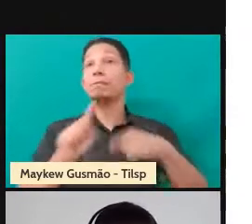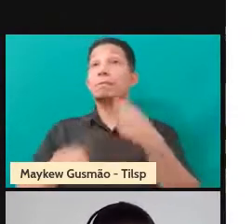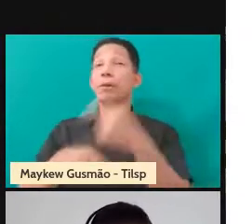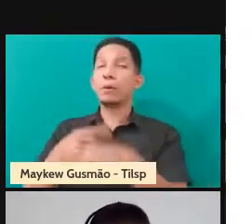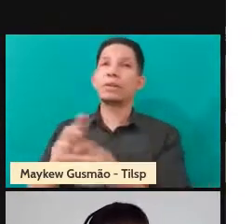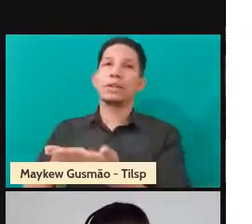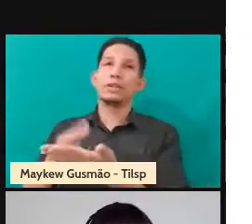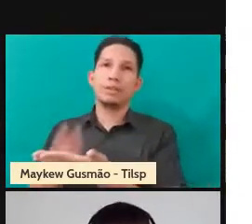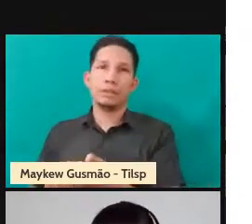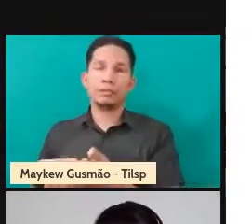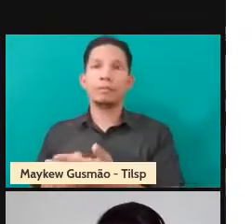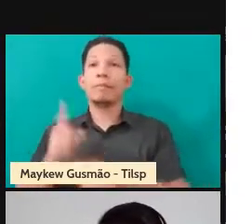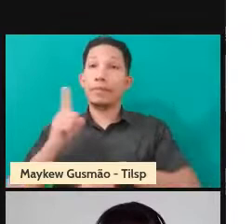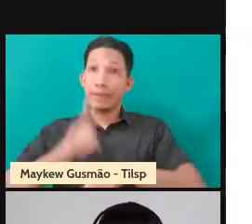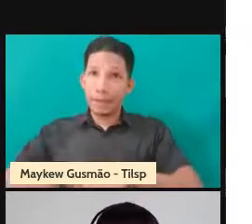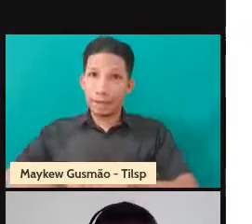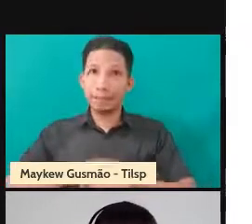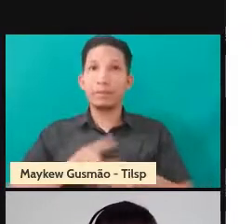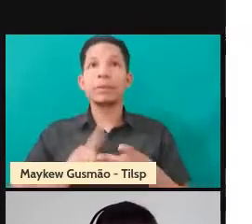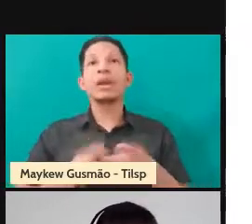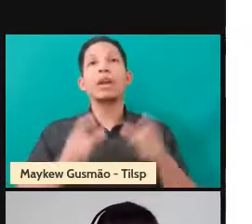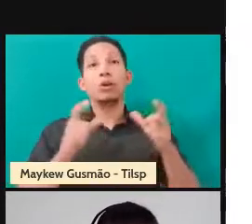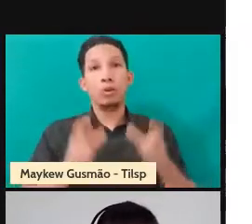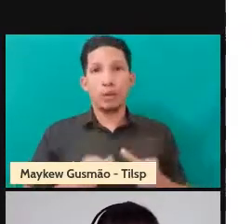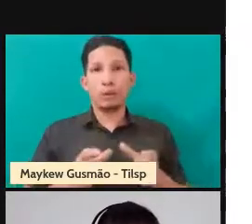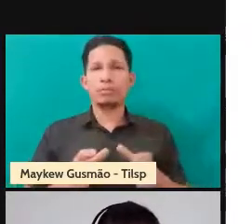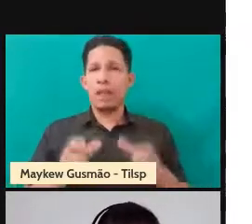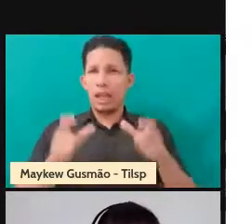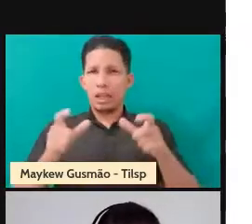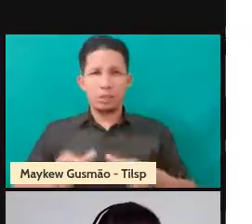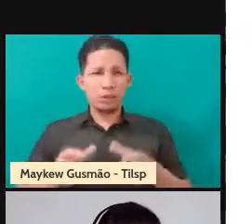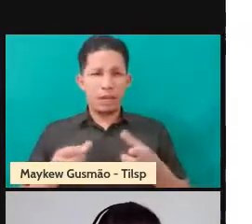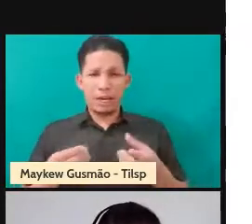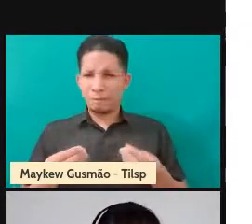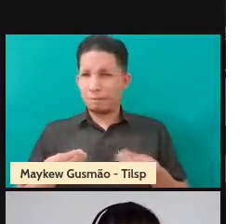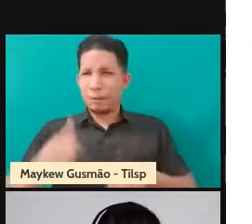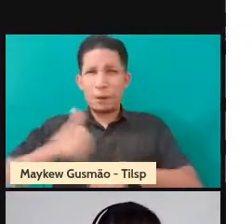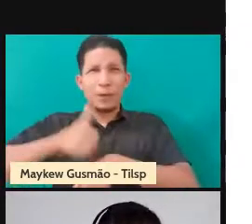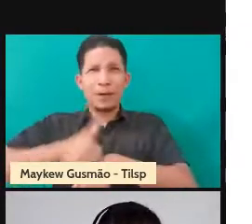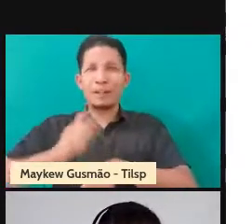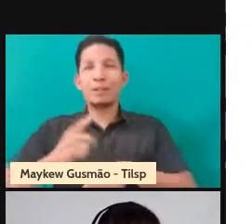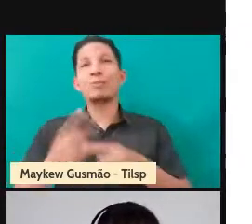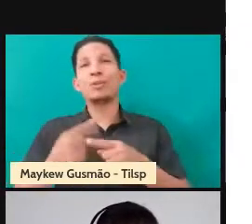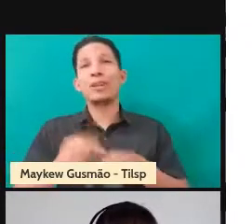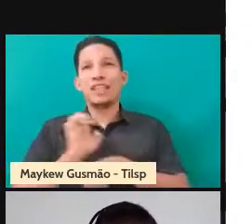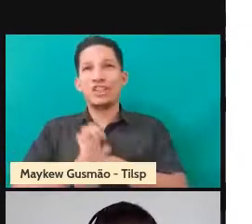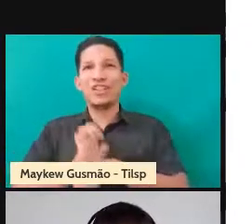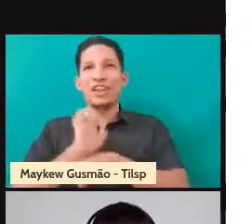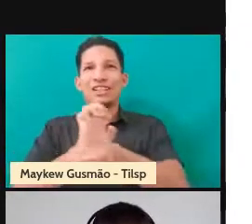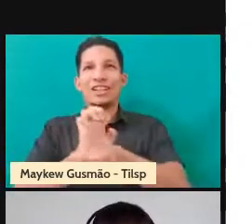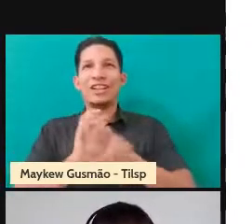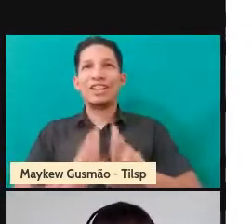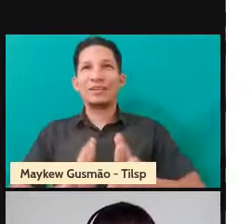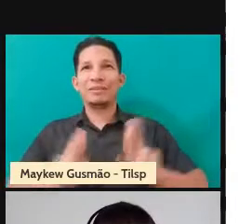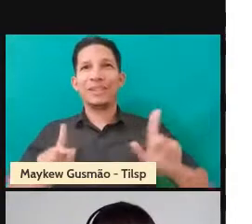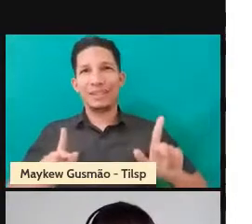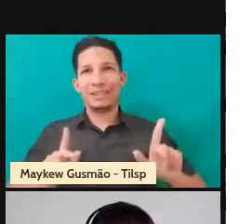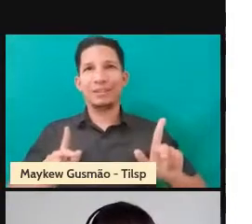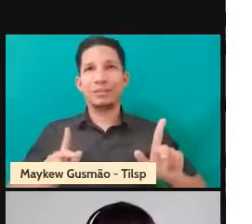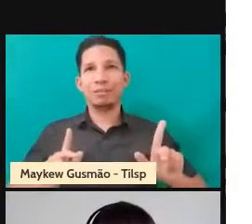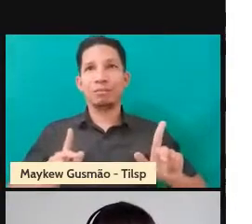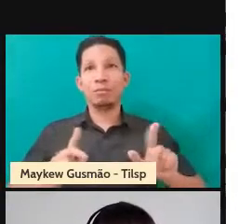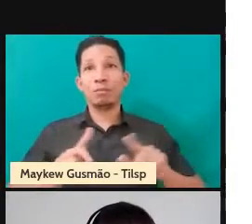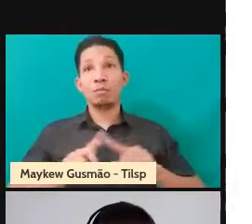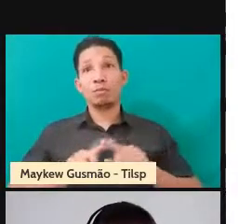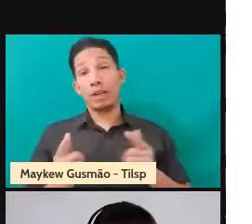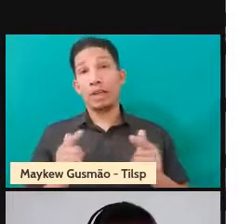lugar. E o lugar, não necessariamente o lugar físico, porque estamos em estados diferentes, mas